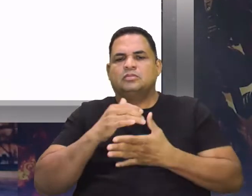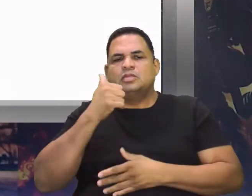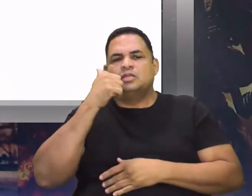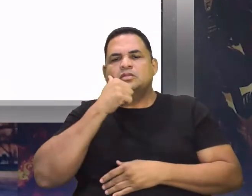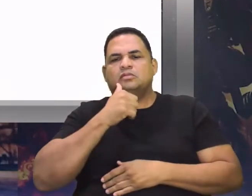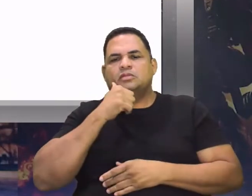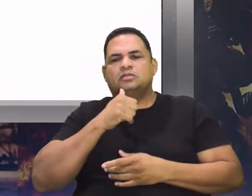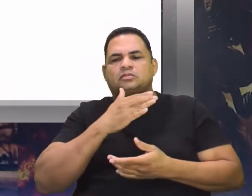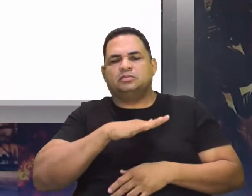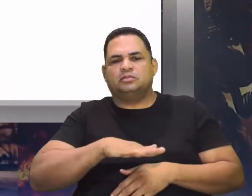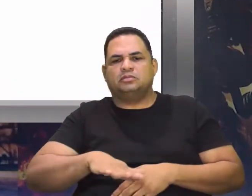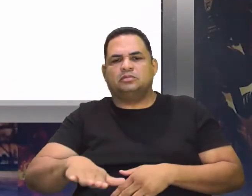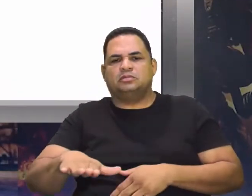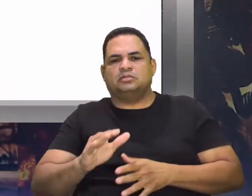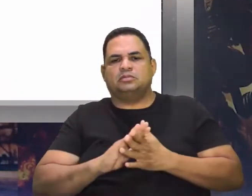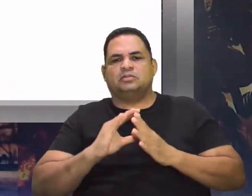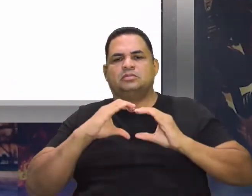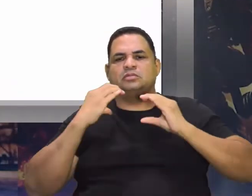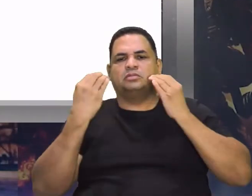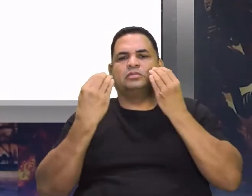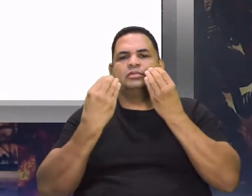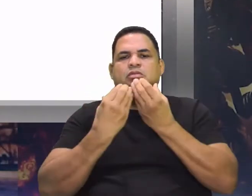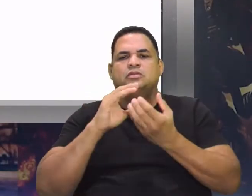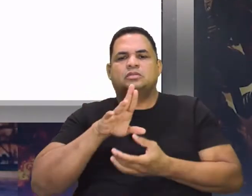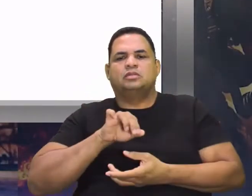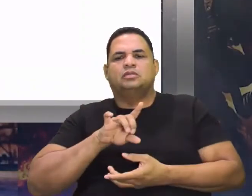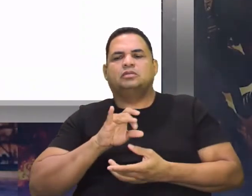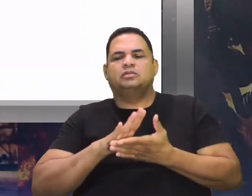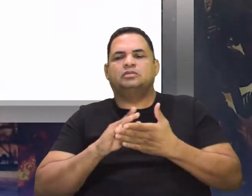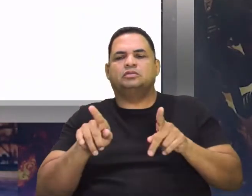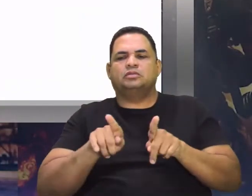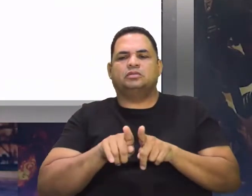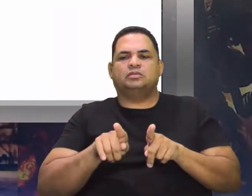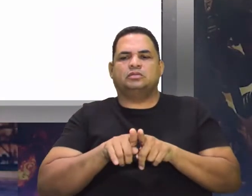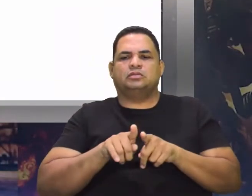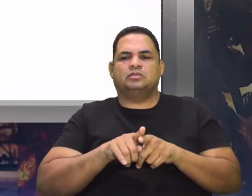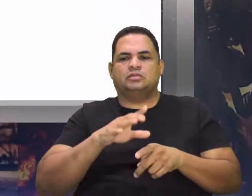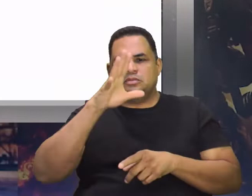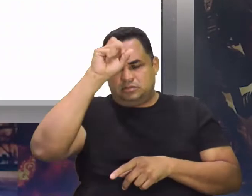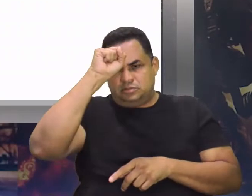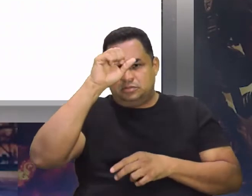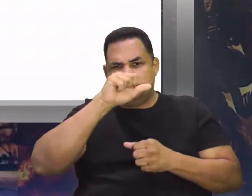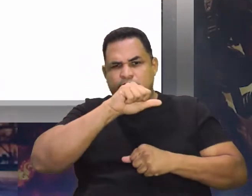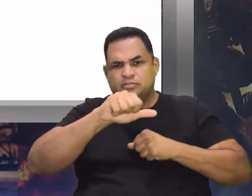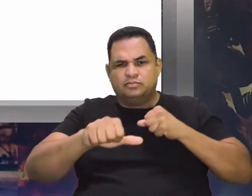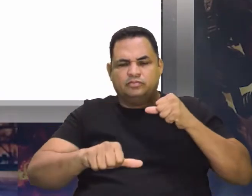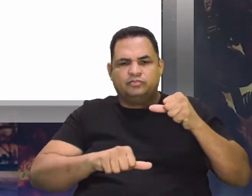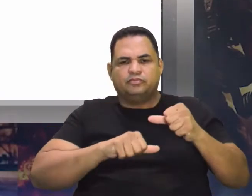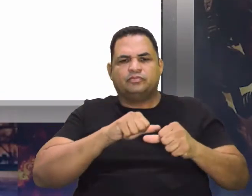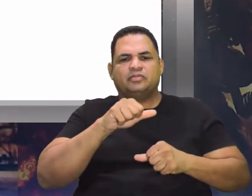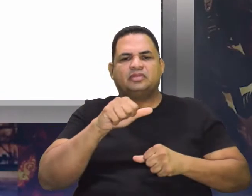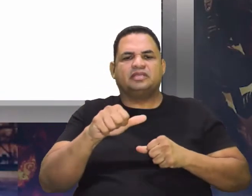das crianças. A comunidade do Neolítico também aprenderam a